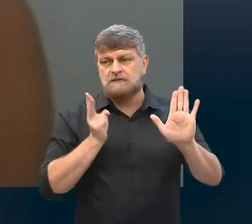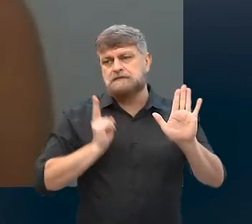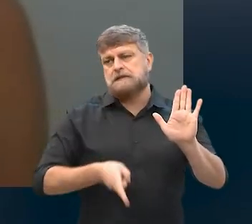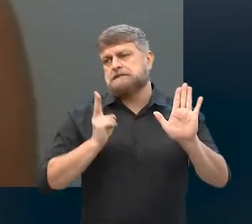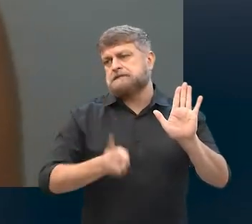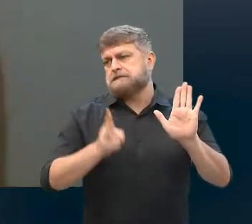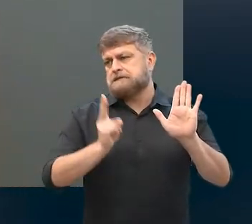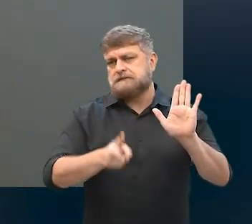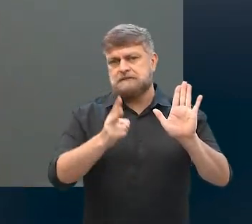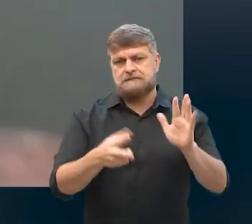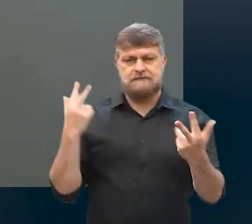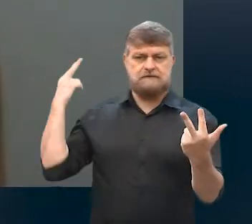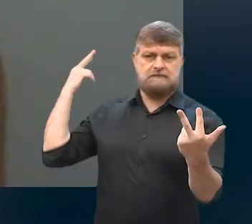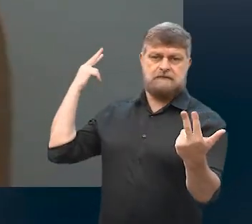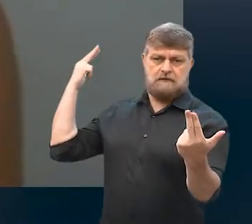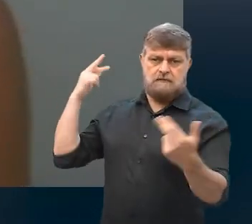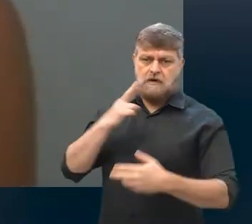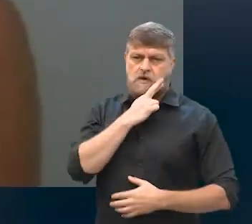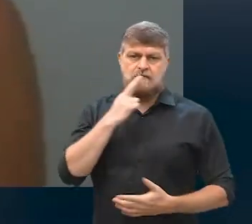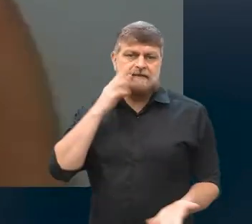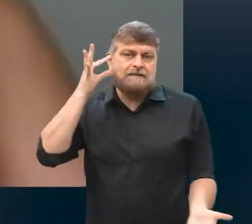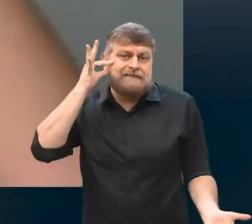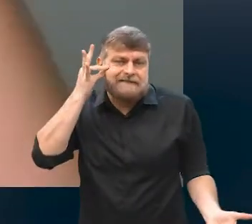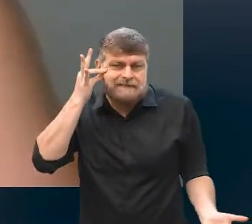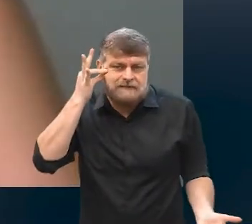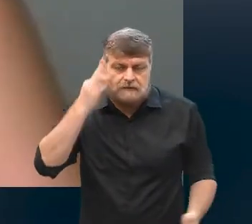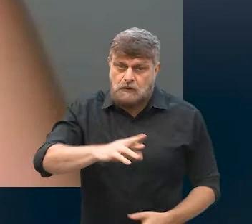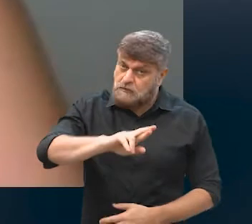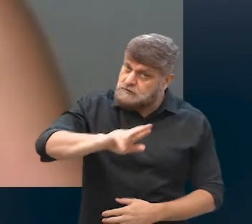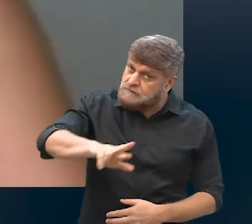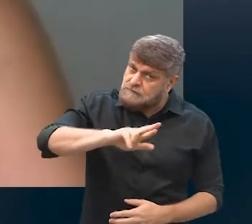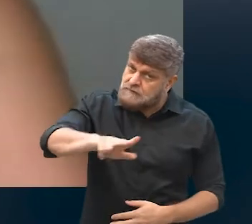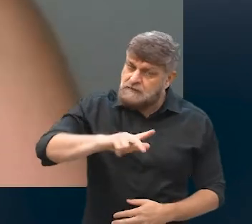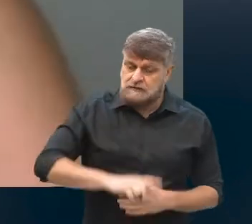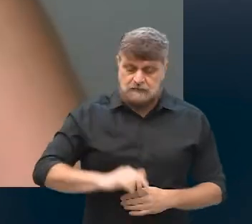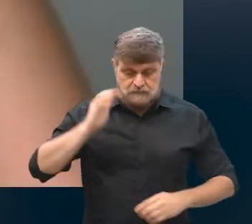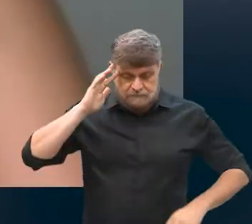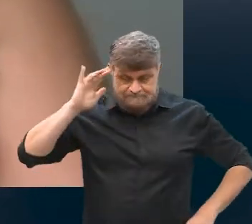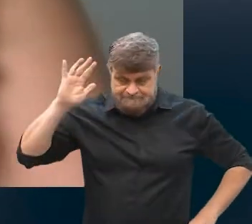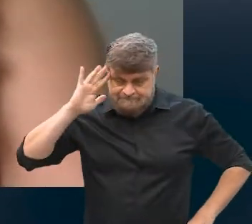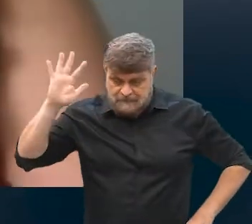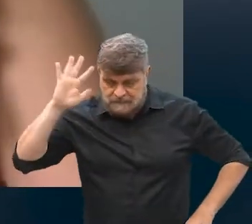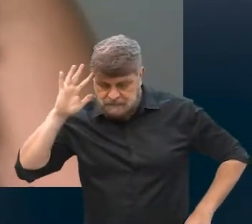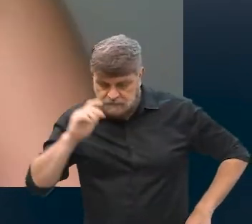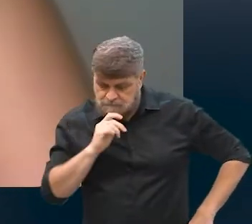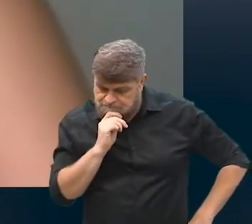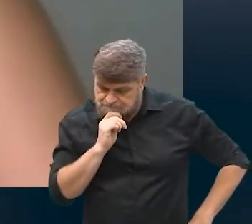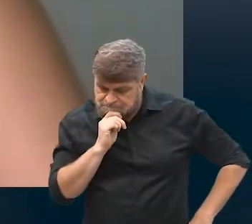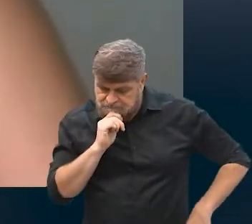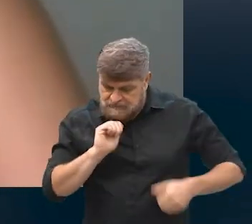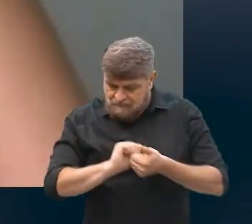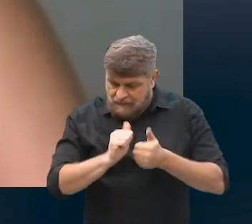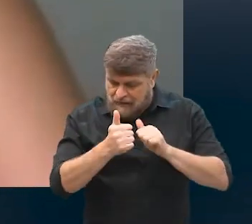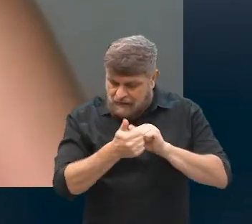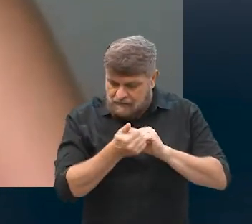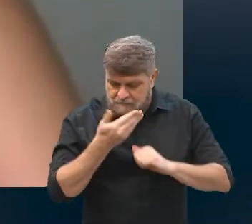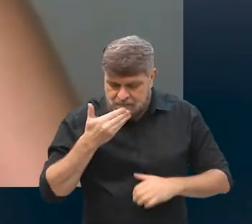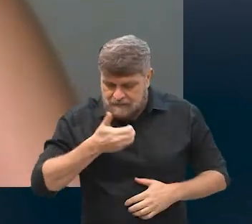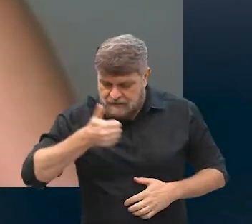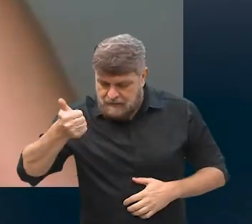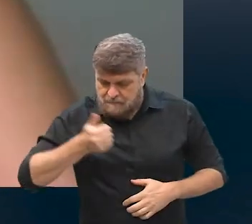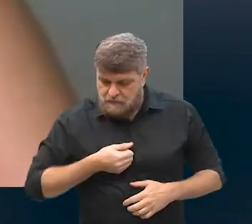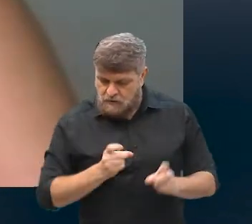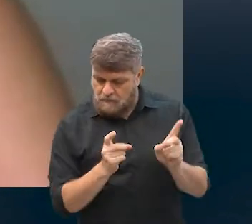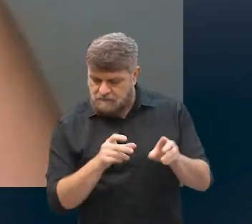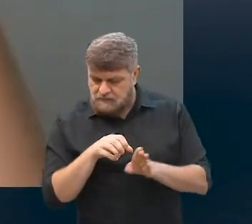mesma que você utiliza no restaurante físico, tem que ser pensado o que vai se adaptar bem para um serviço de